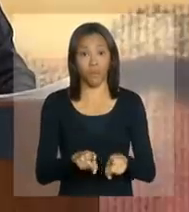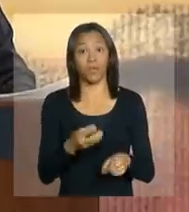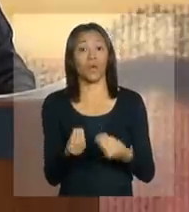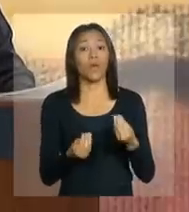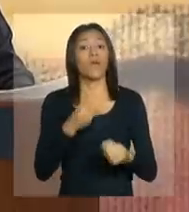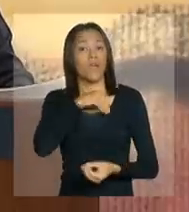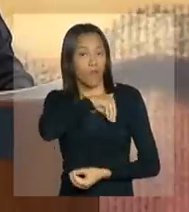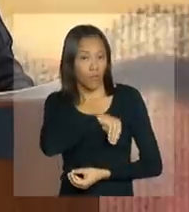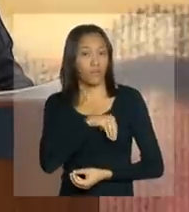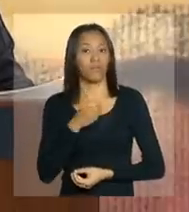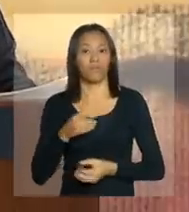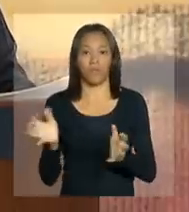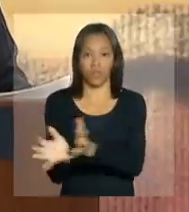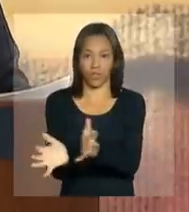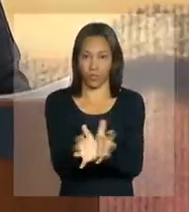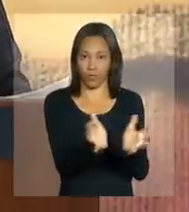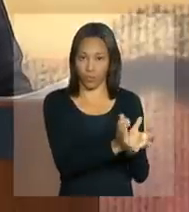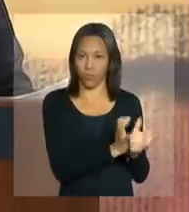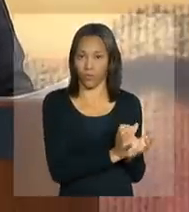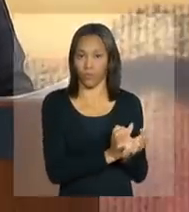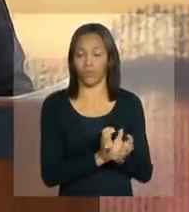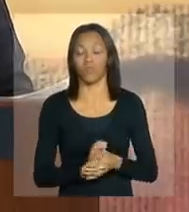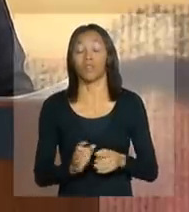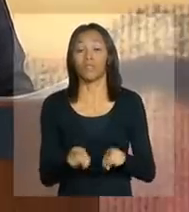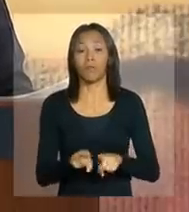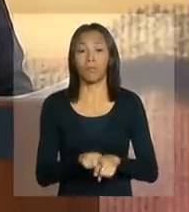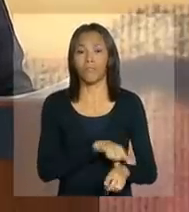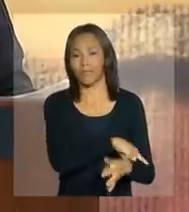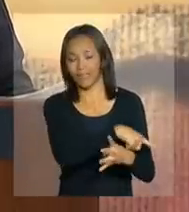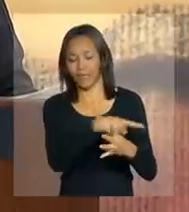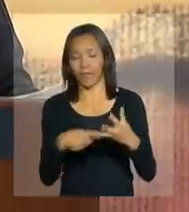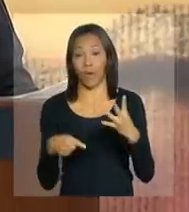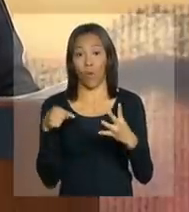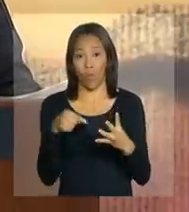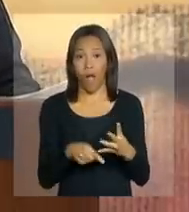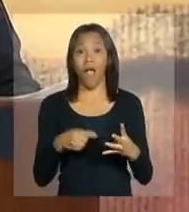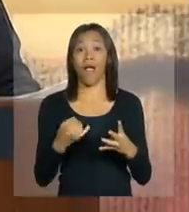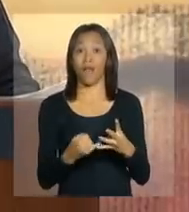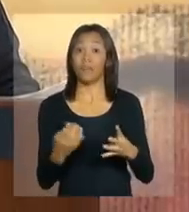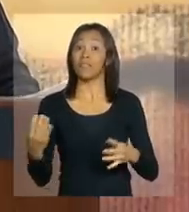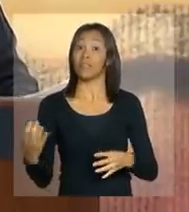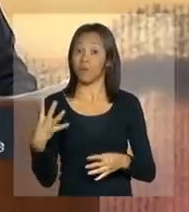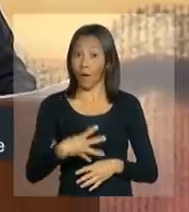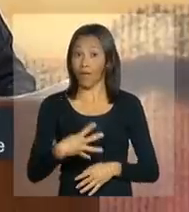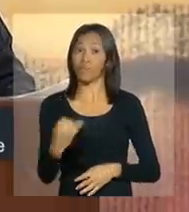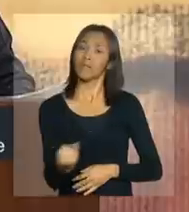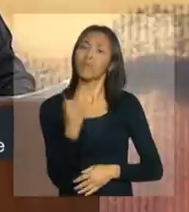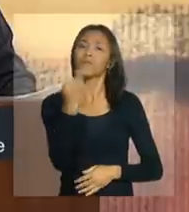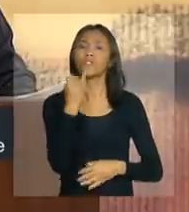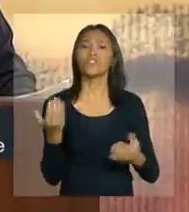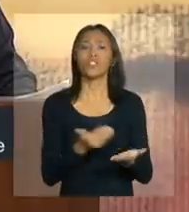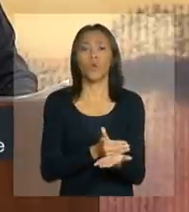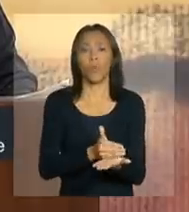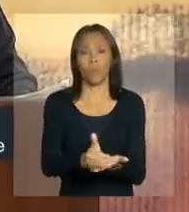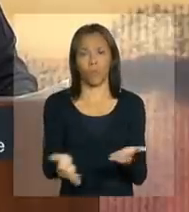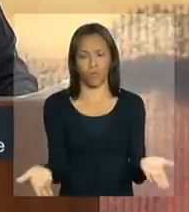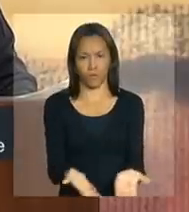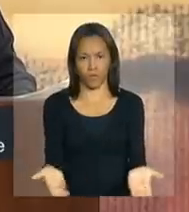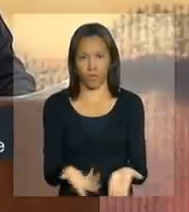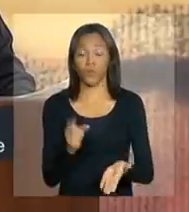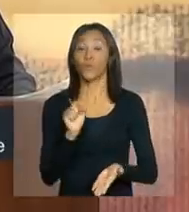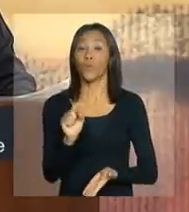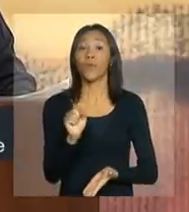renda para essas comunidades e a quarta questão importante que nós também damos início a partir de hoje é